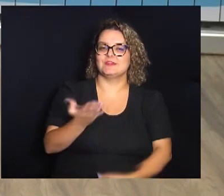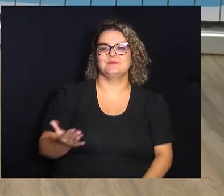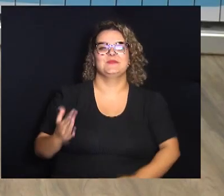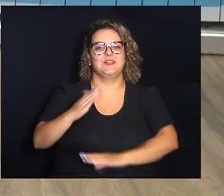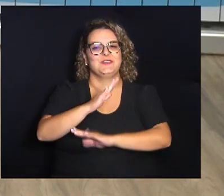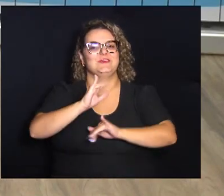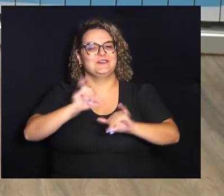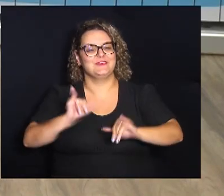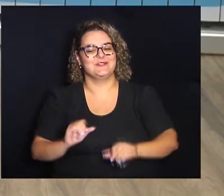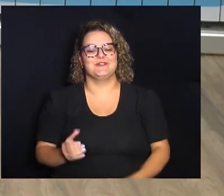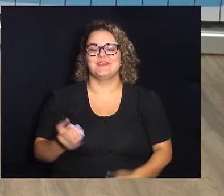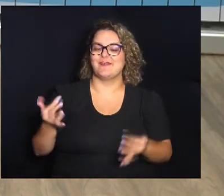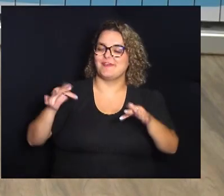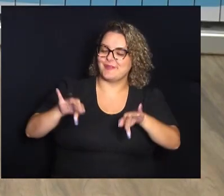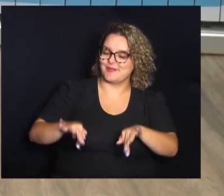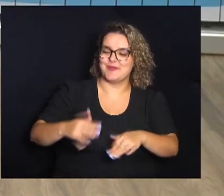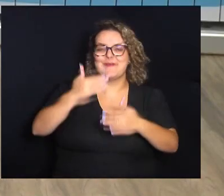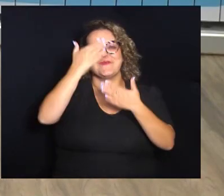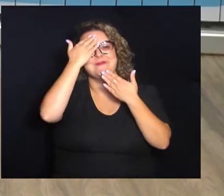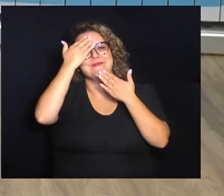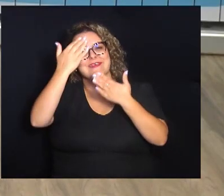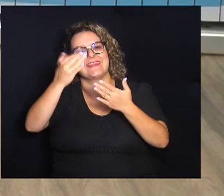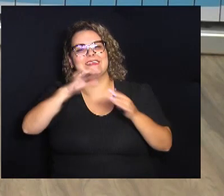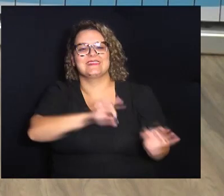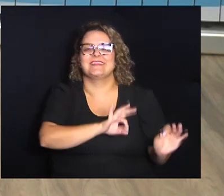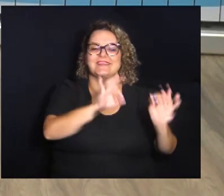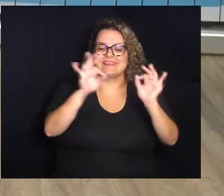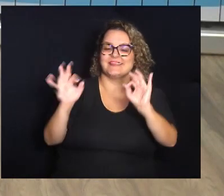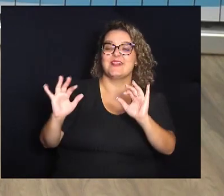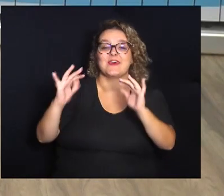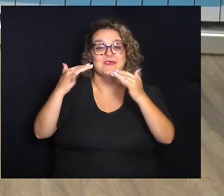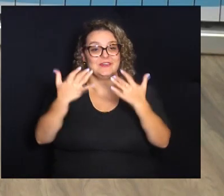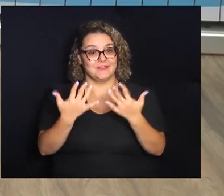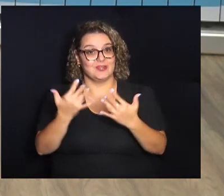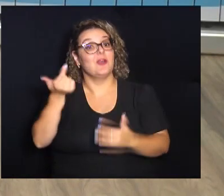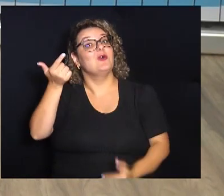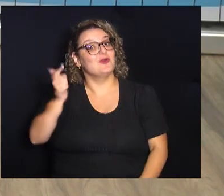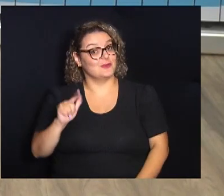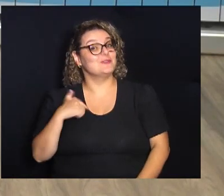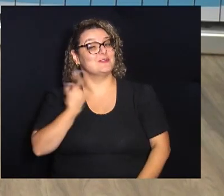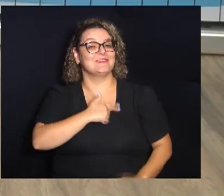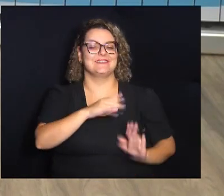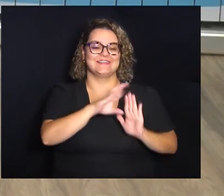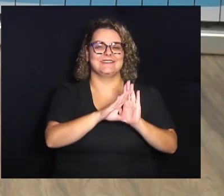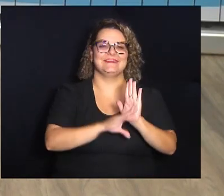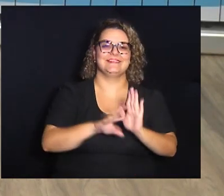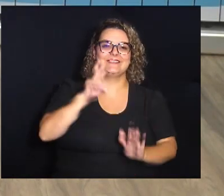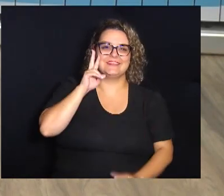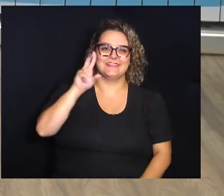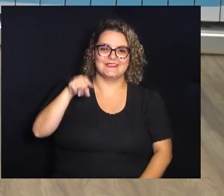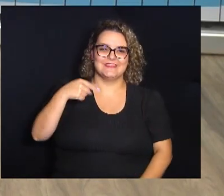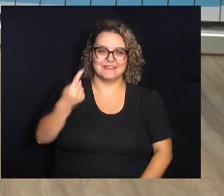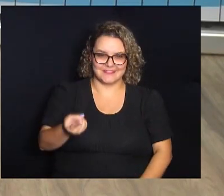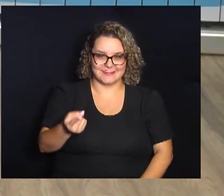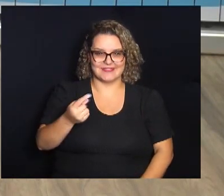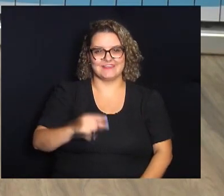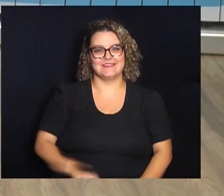aqui. Muito obrigado pela sua companhia, pela sua audiência. Continue na nossa programação e o nosso